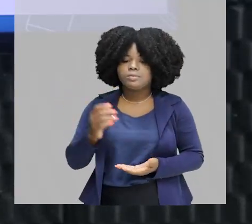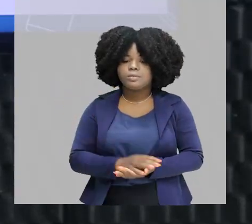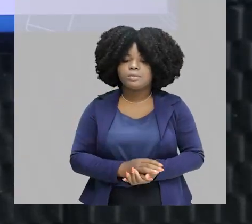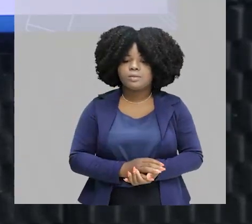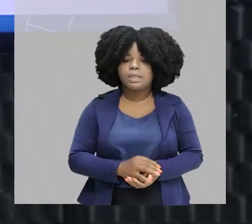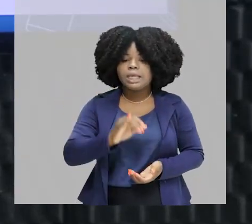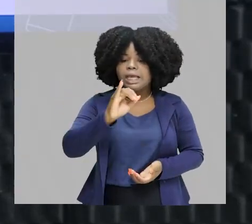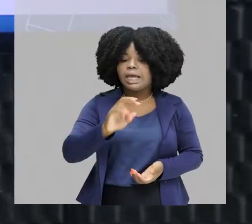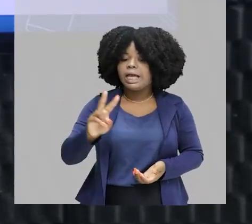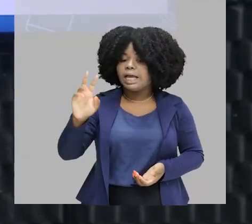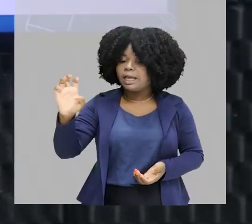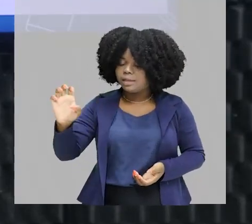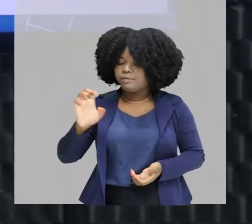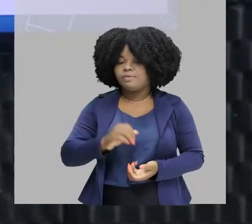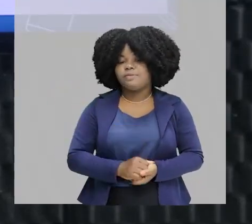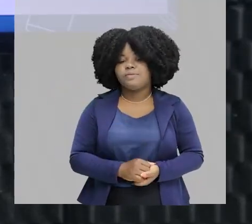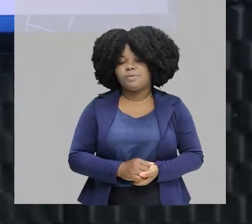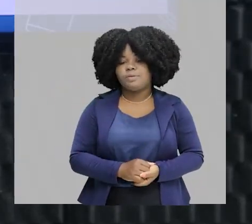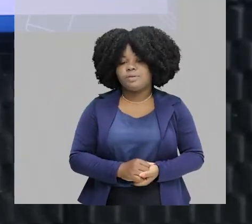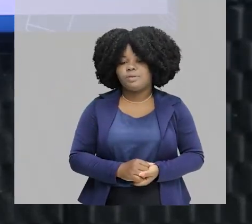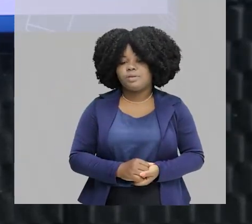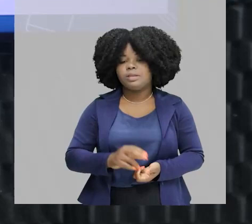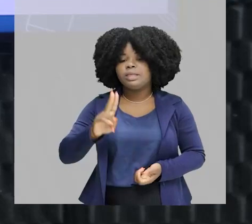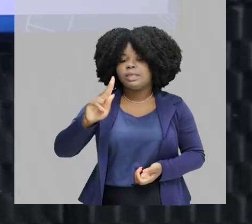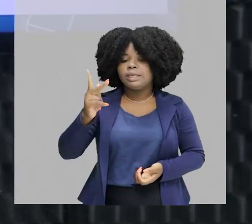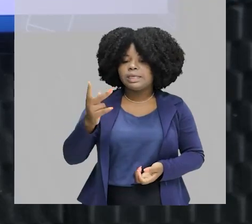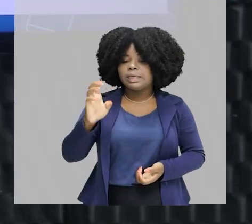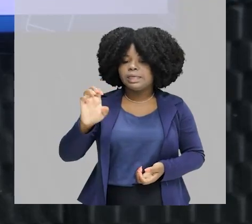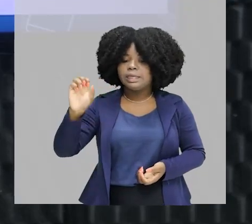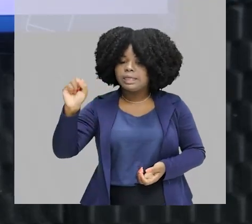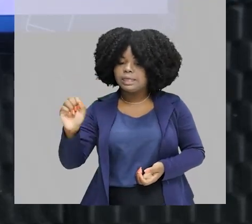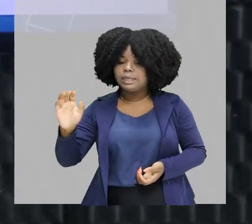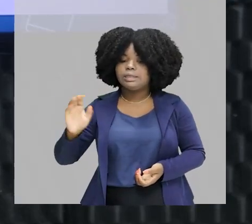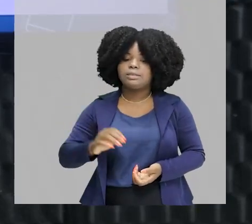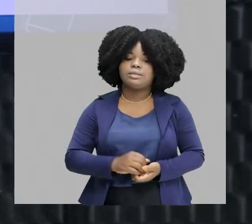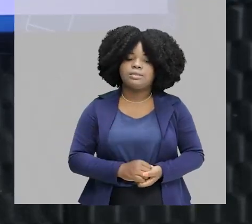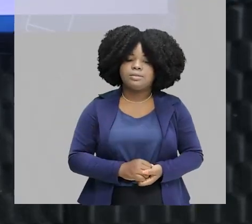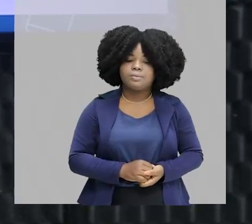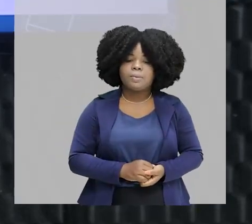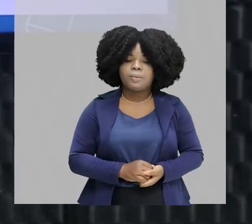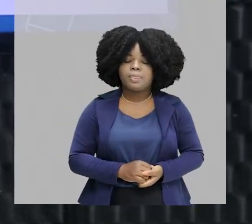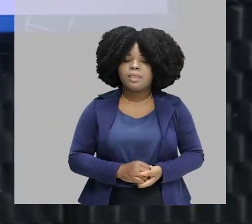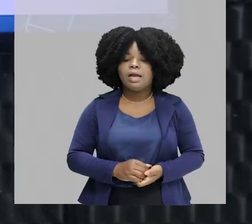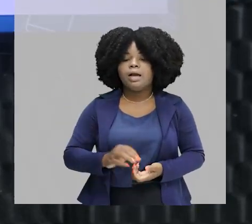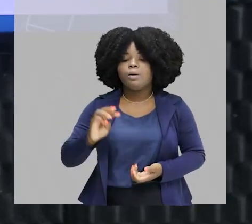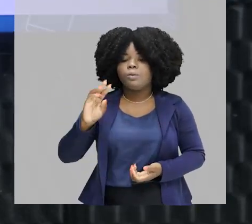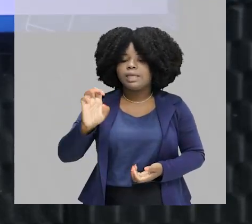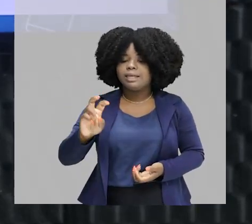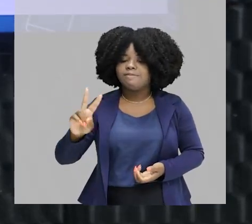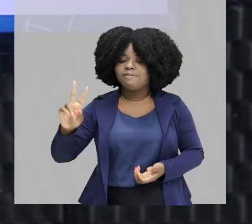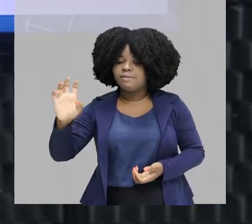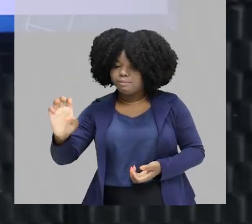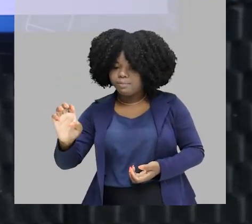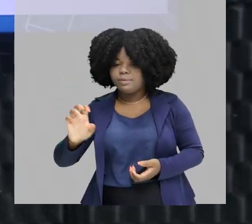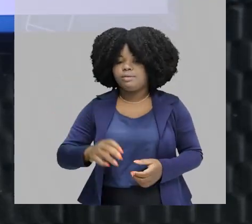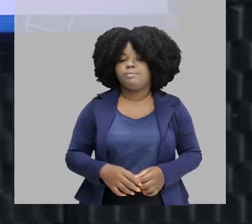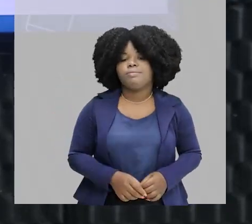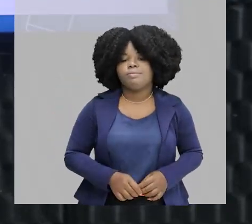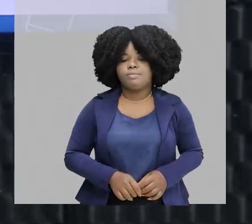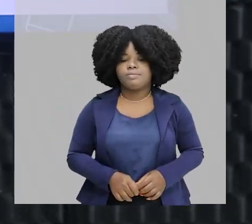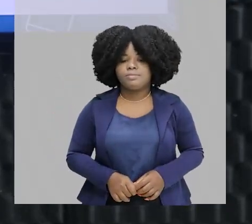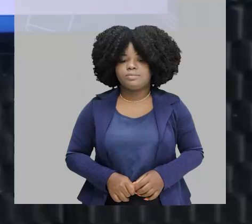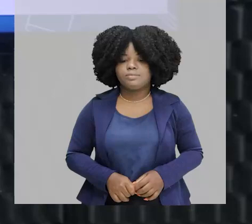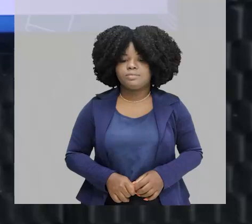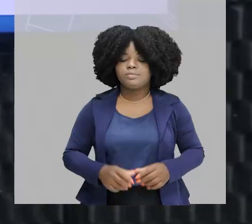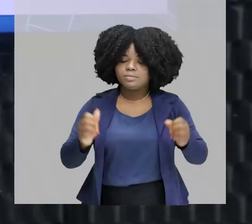been. He has been, he's been. We have been, we've been. Então,